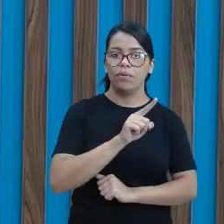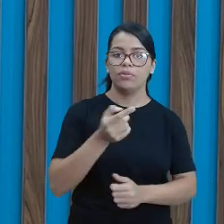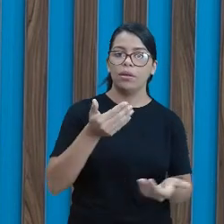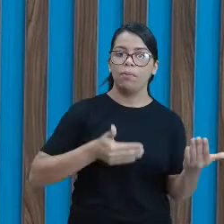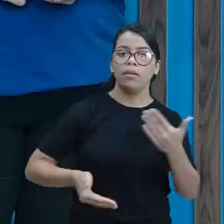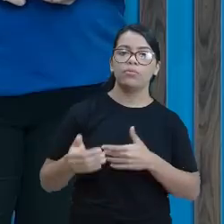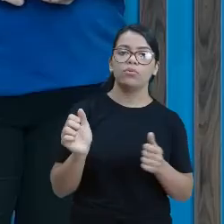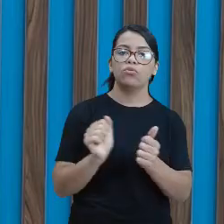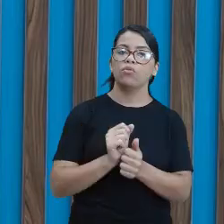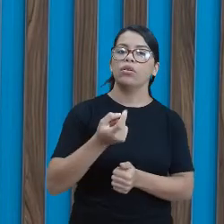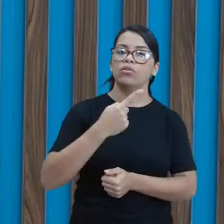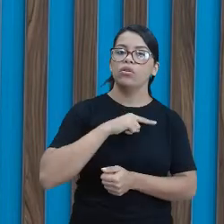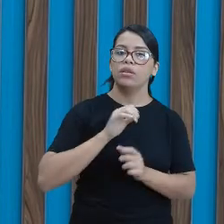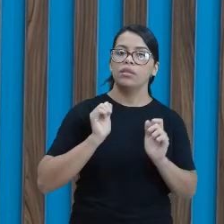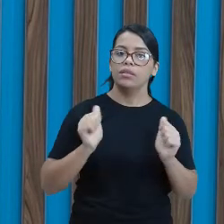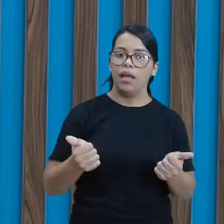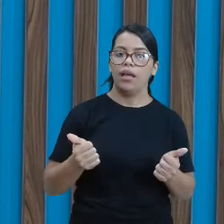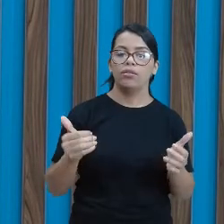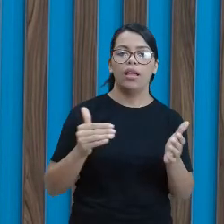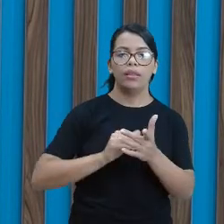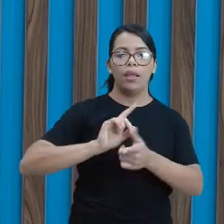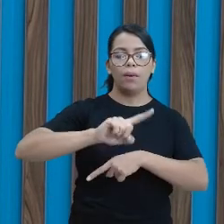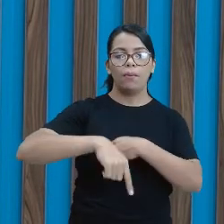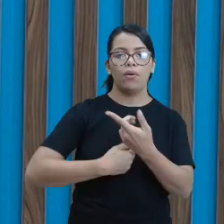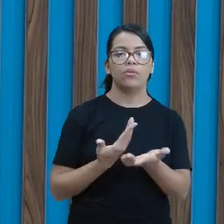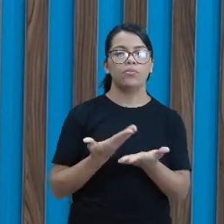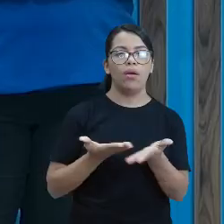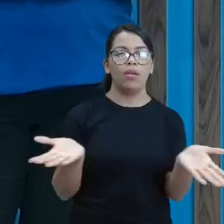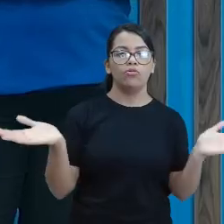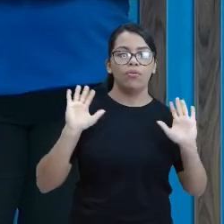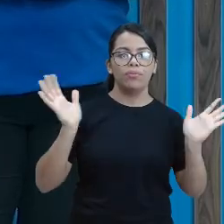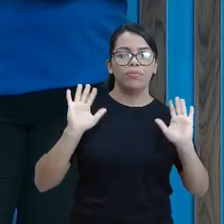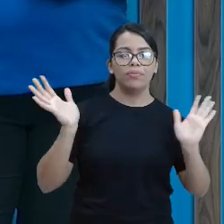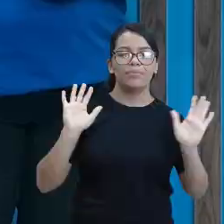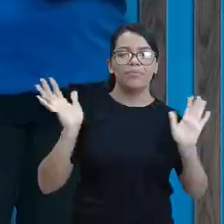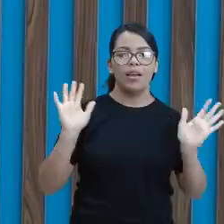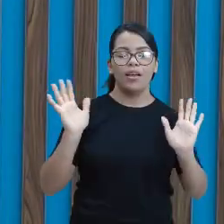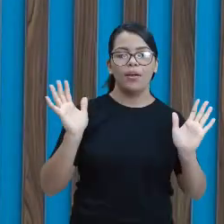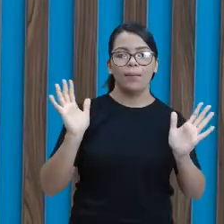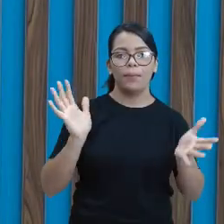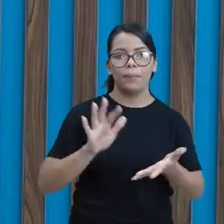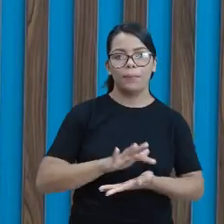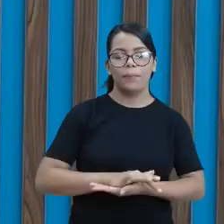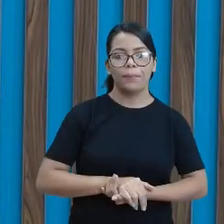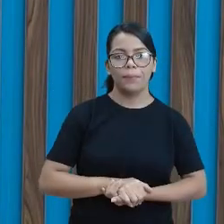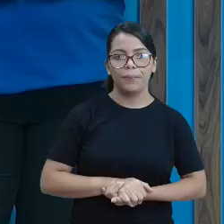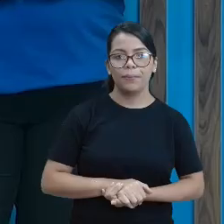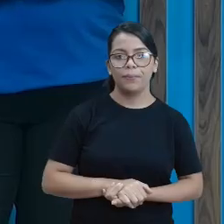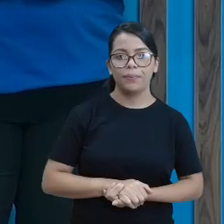participem aqui com a gente, tá bom? Até a próxima aula. Tchau, tchau. Tchau, tchau, pessoal.